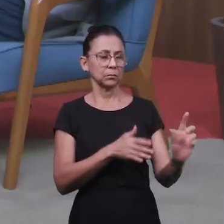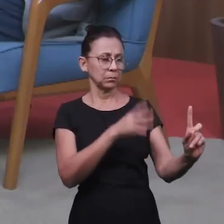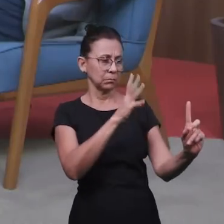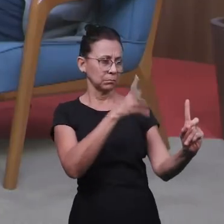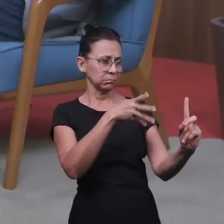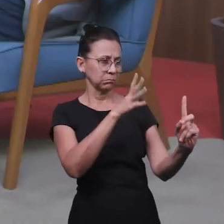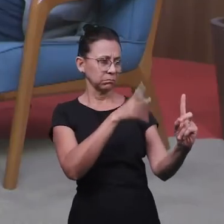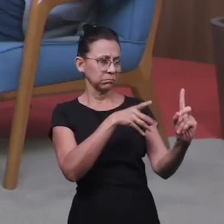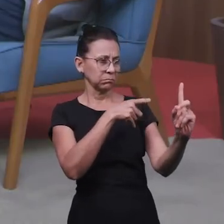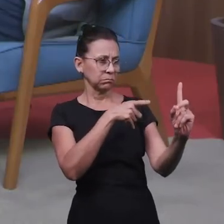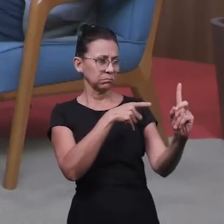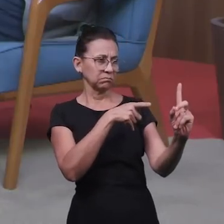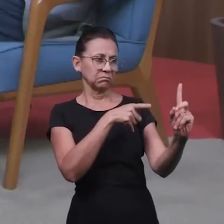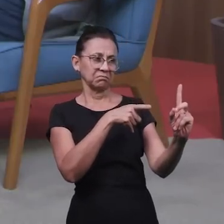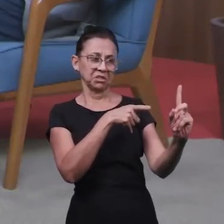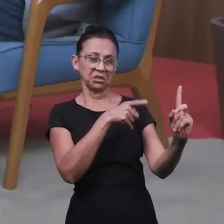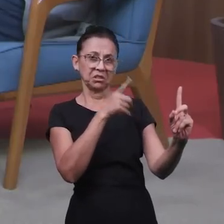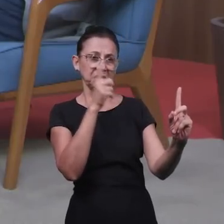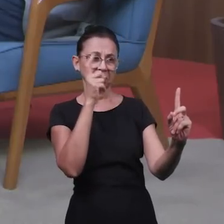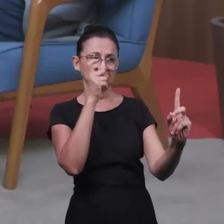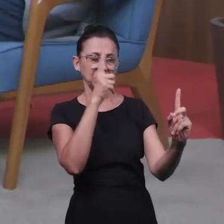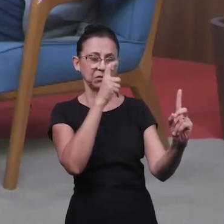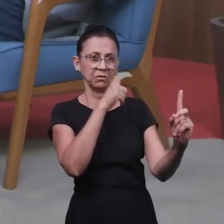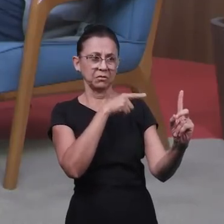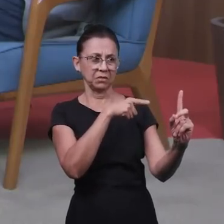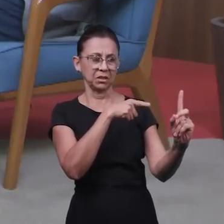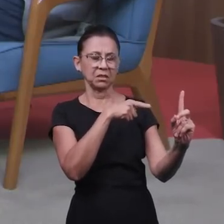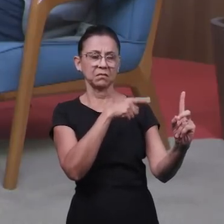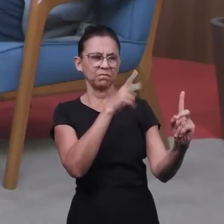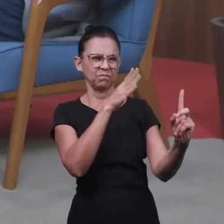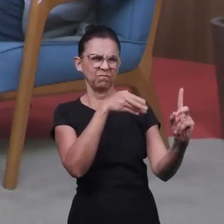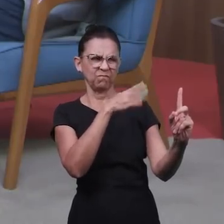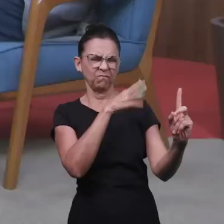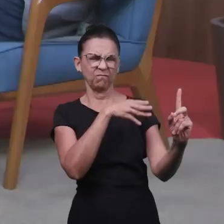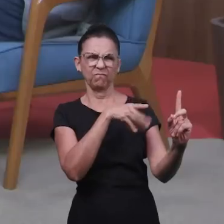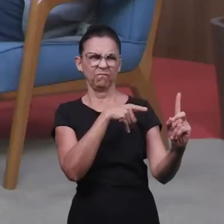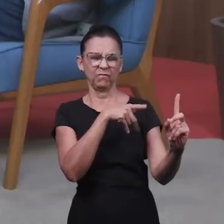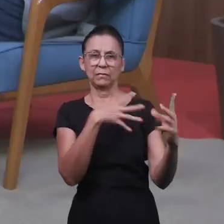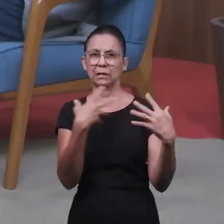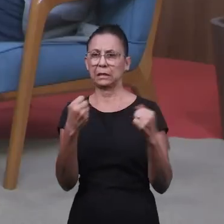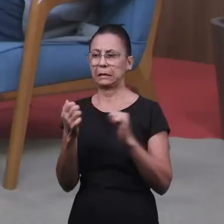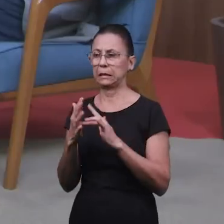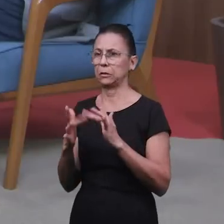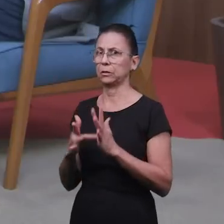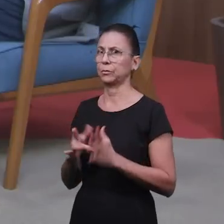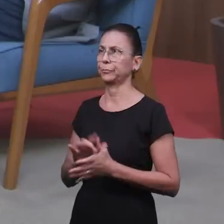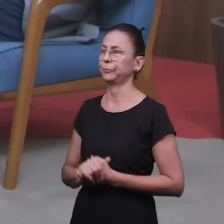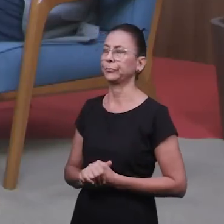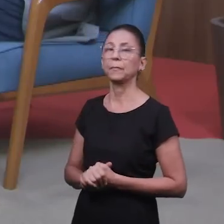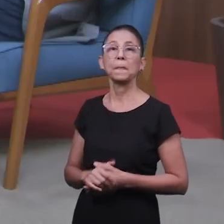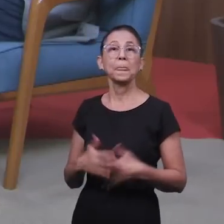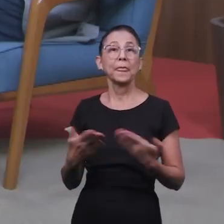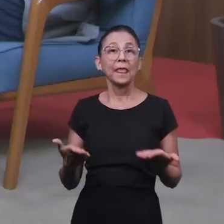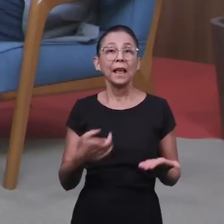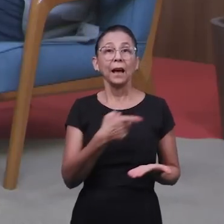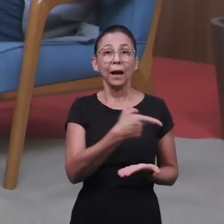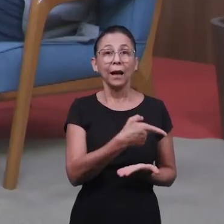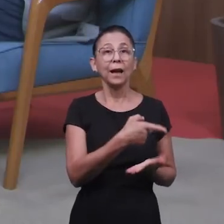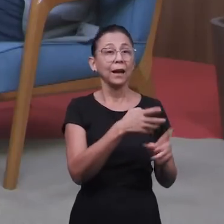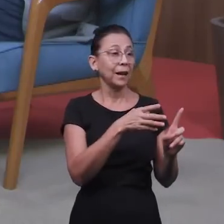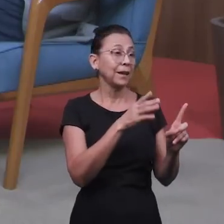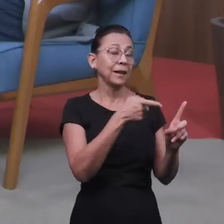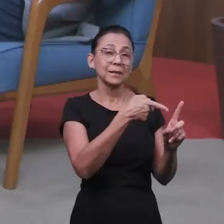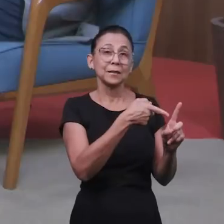pessoa dificilmente se converteria, exatamente ele que se converte, né? A própria palavra tem muitos exemplos,